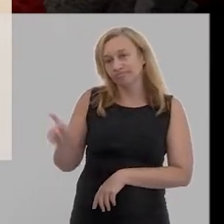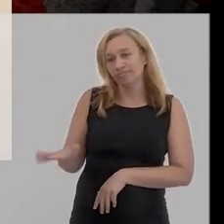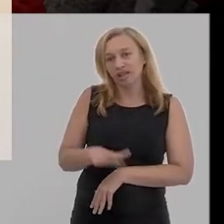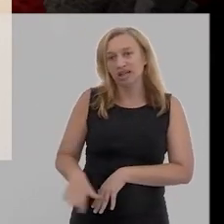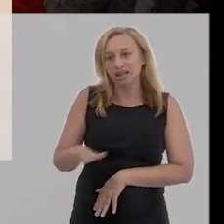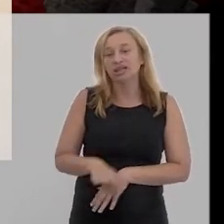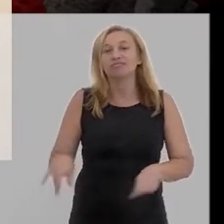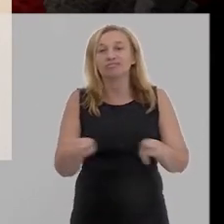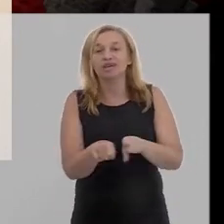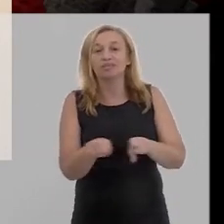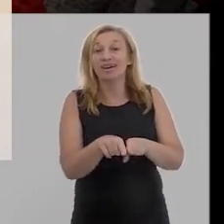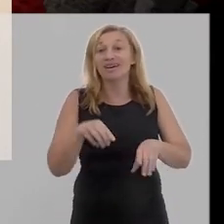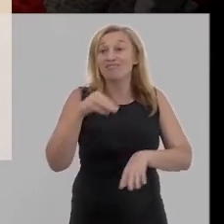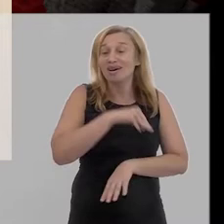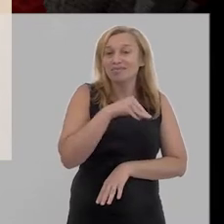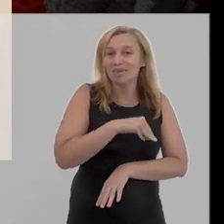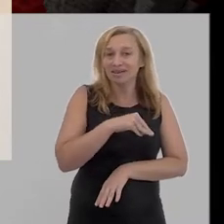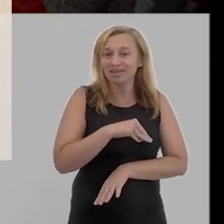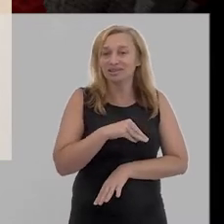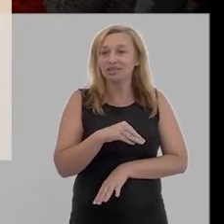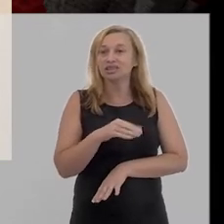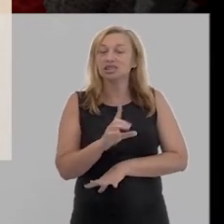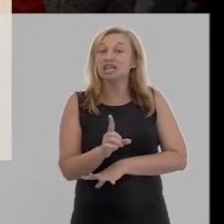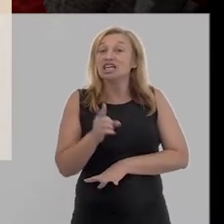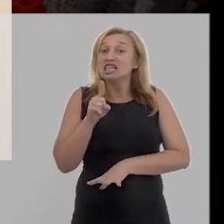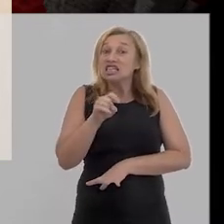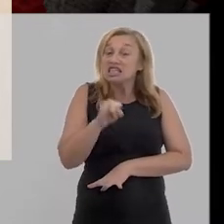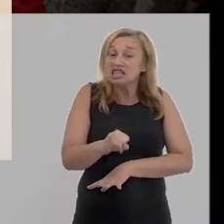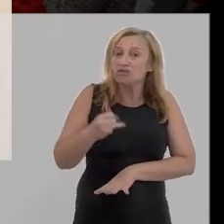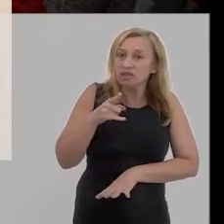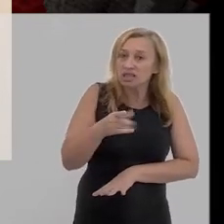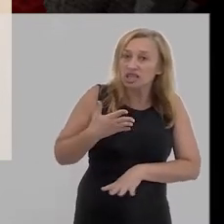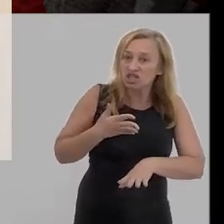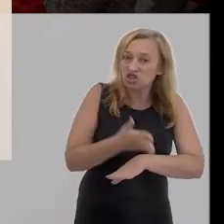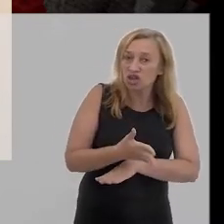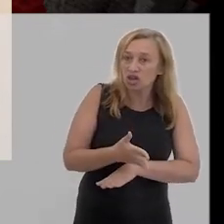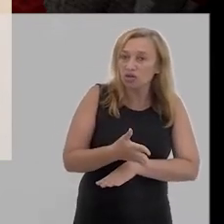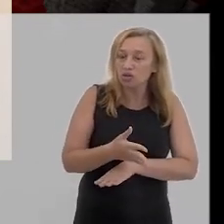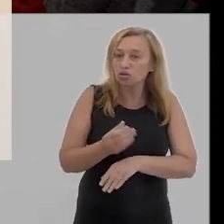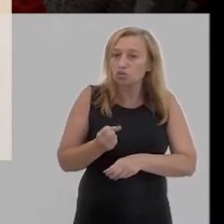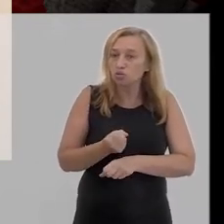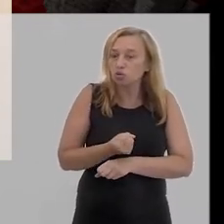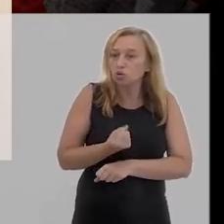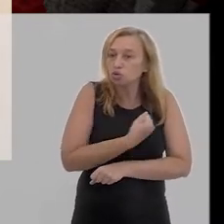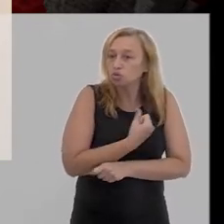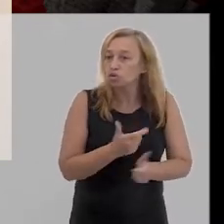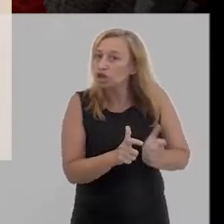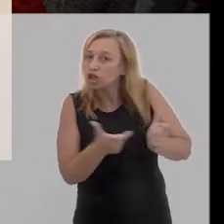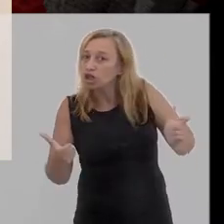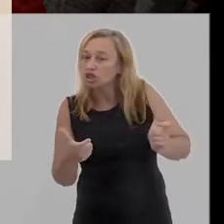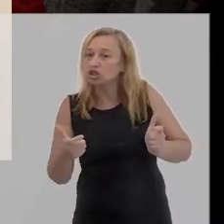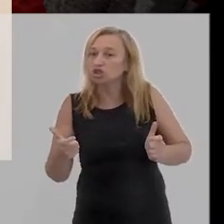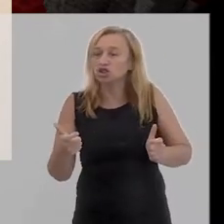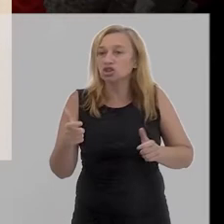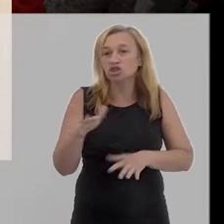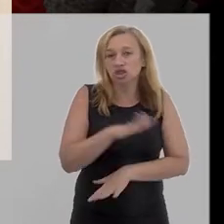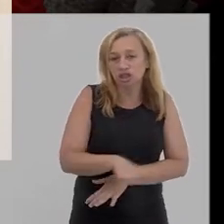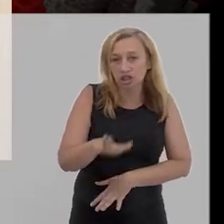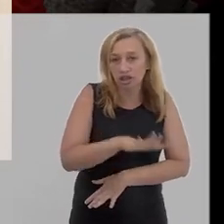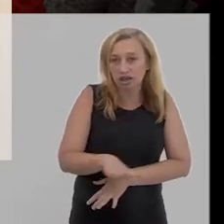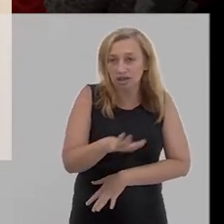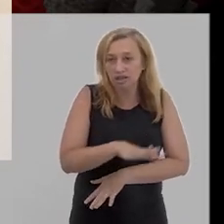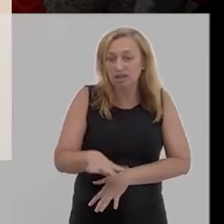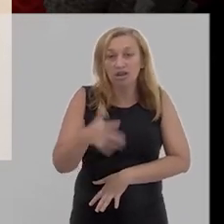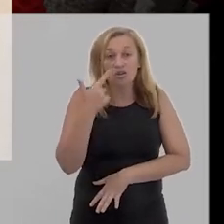matemático, uma questão de denominador. Se você atinge uma quantidade enorme de crianças, você passa a